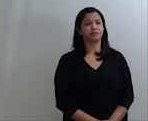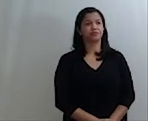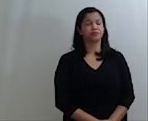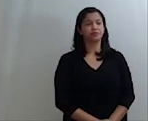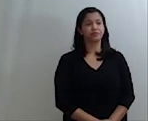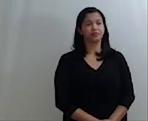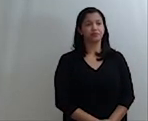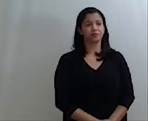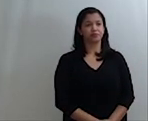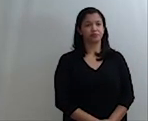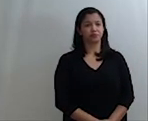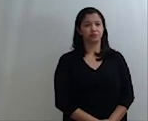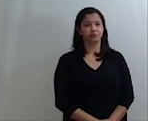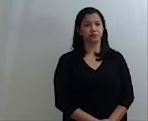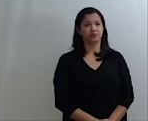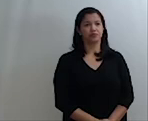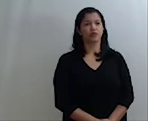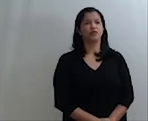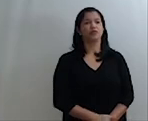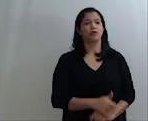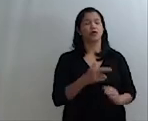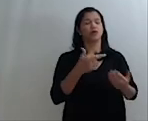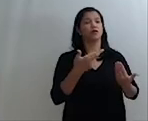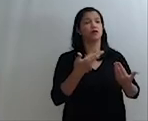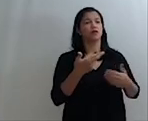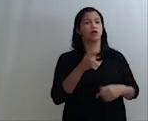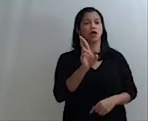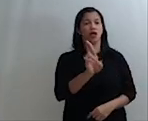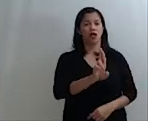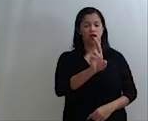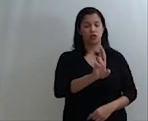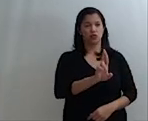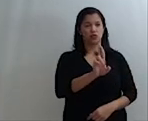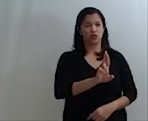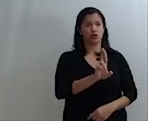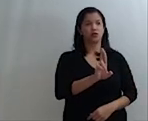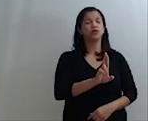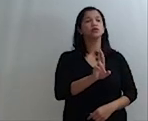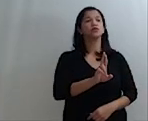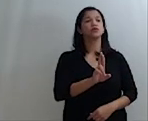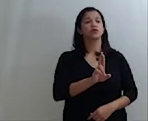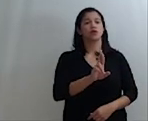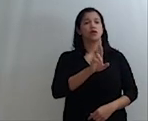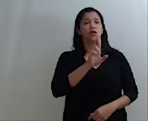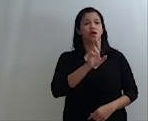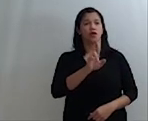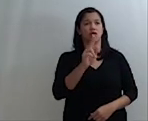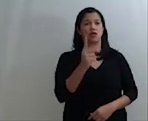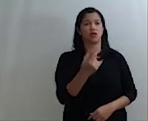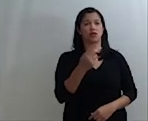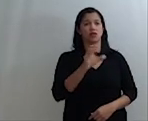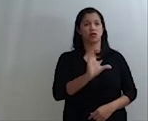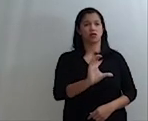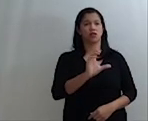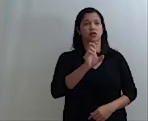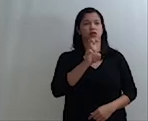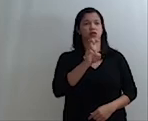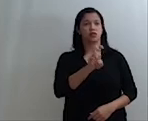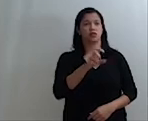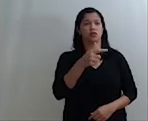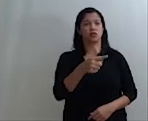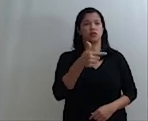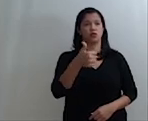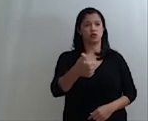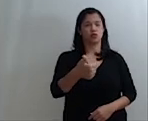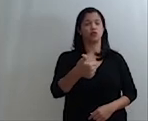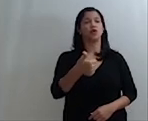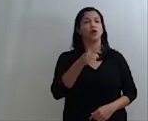demais relatoria do ministro nef Cordeiro rhc 131 551 é um agravo regimental pois